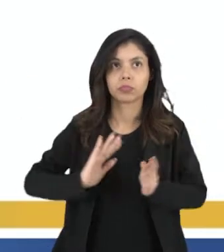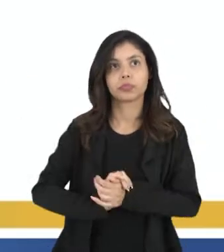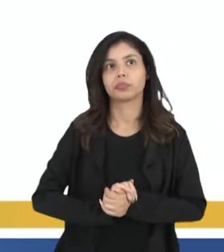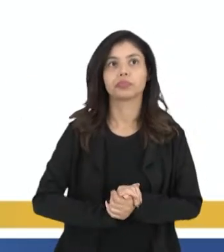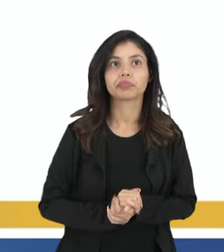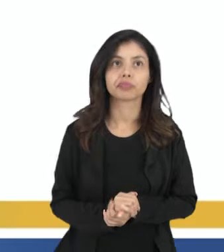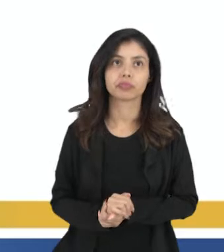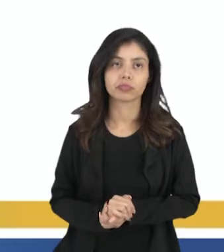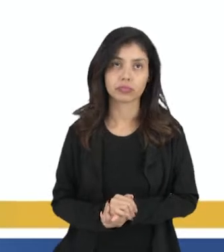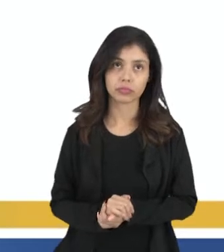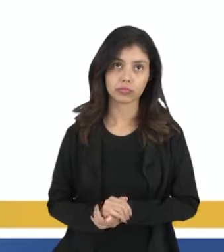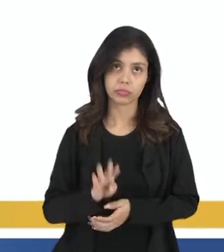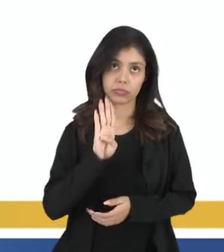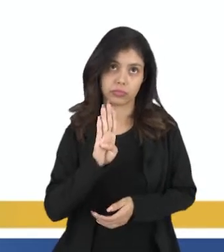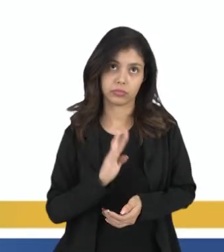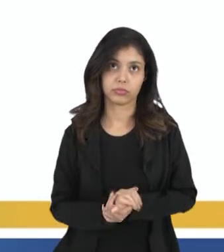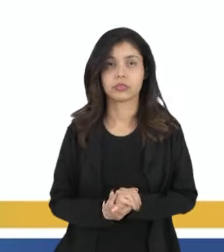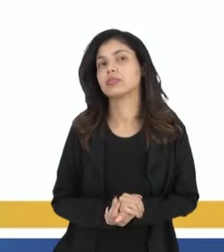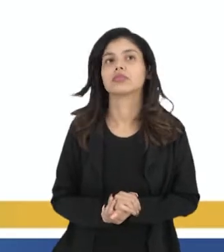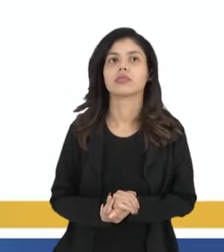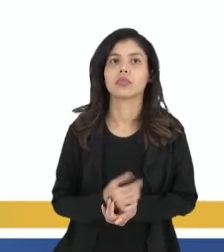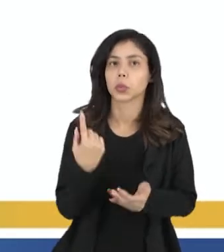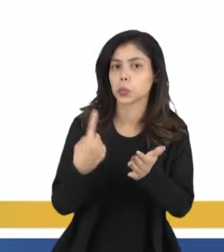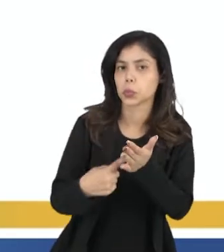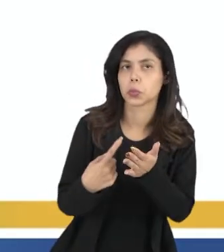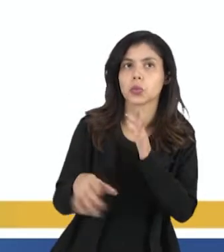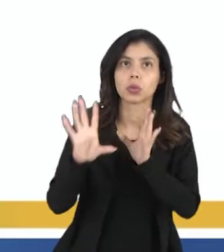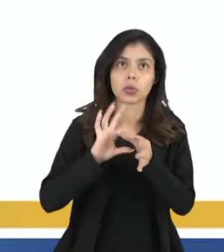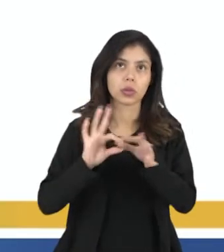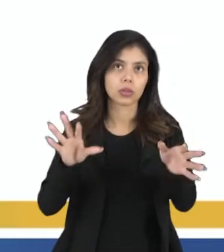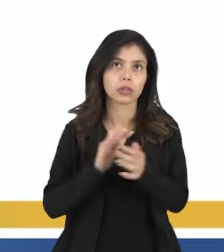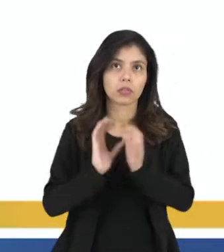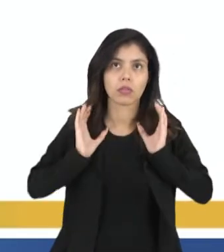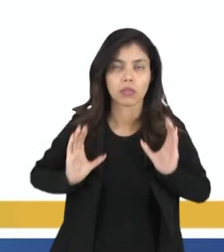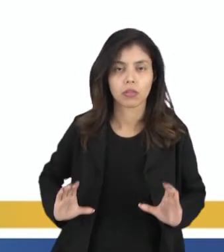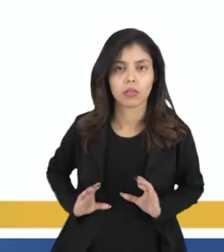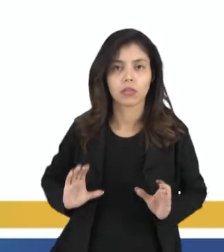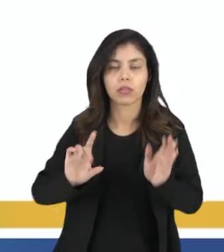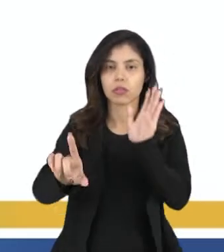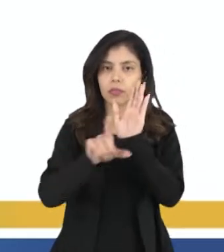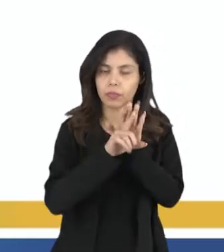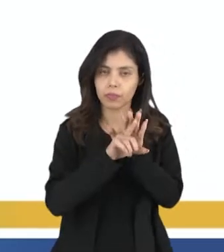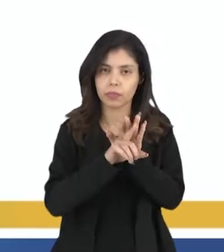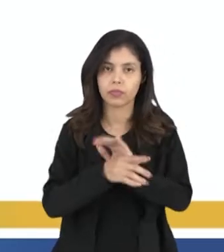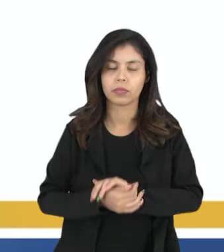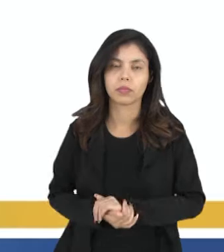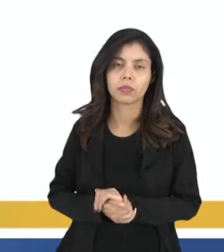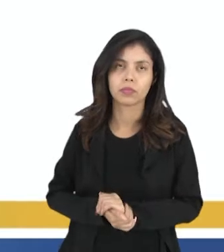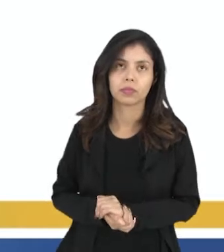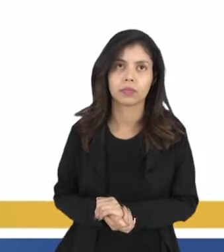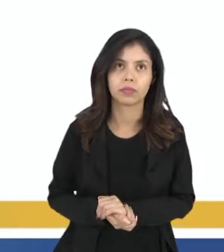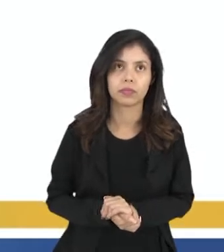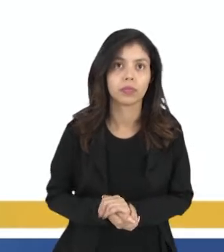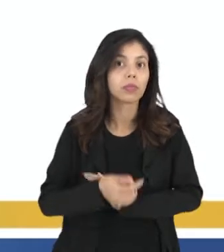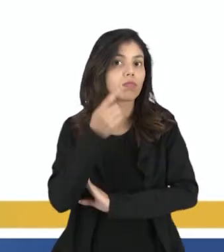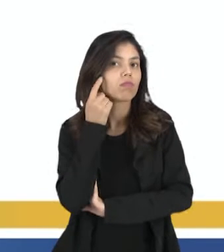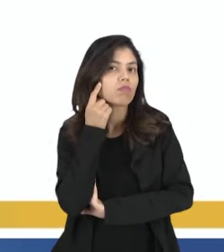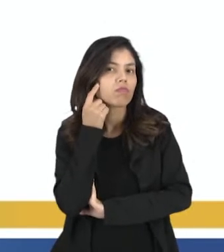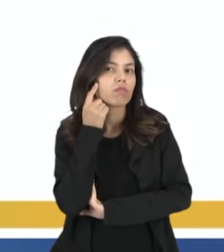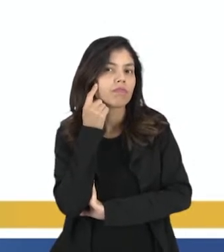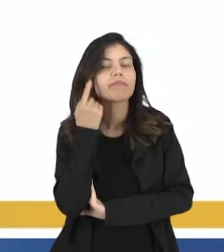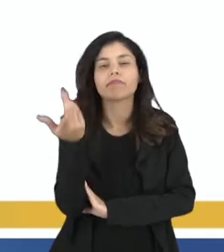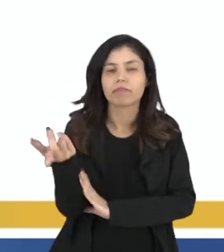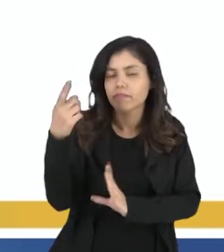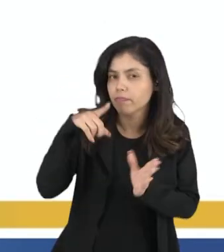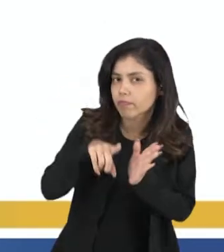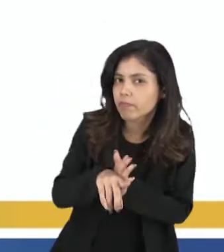para a questão B. Ao condicionamento da liberdade dos cidadãos à conformidade das leis. Opa, nós temos